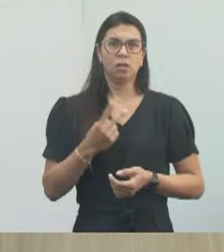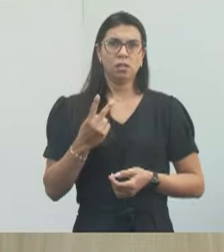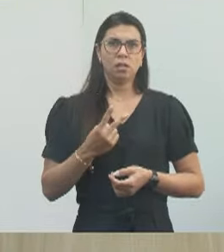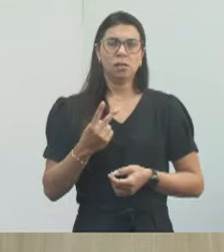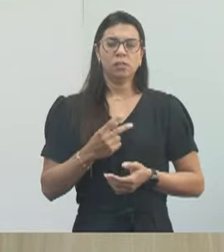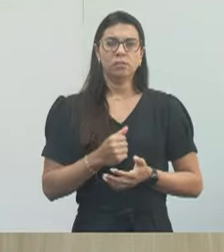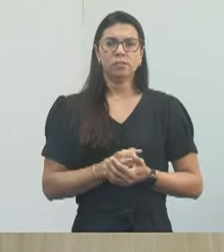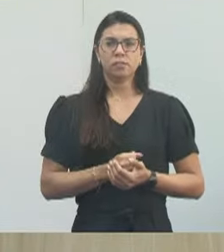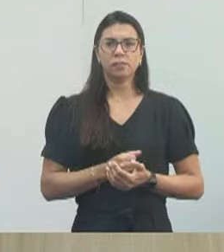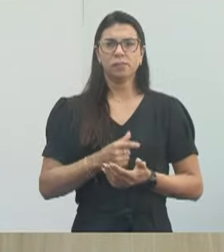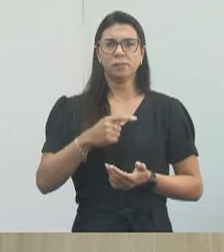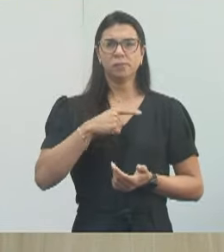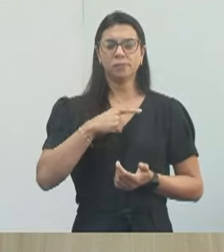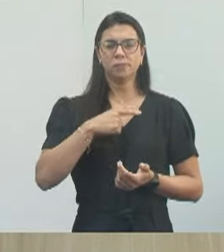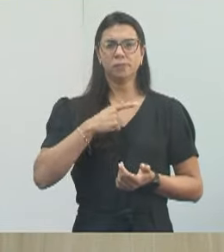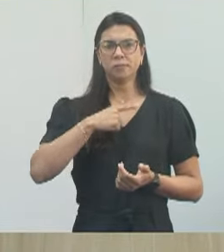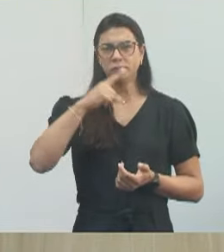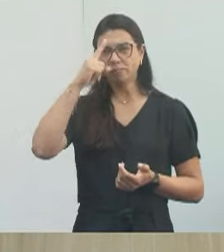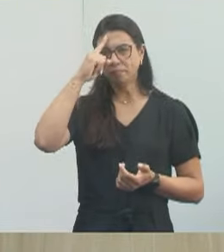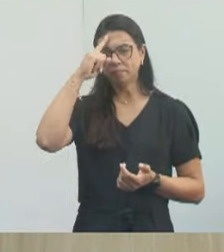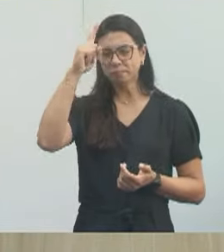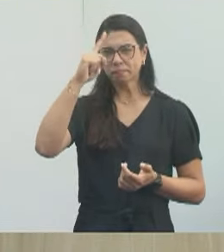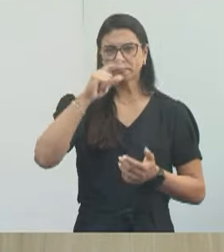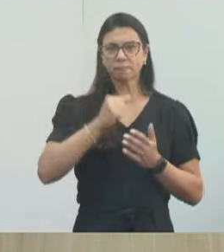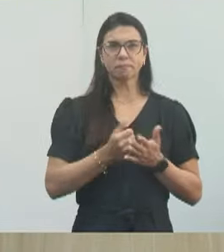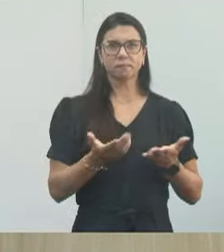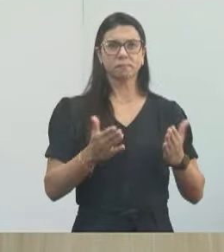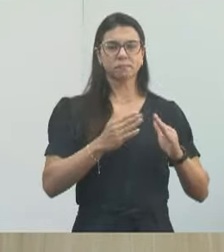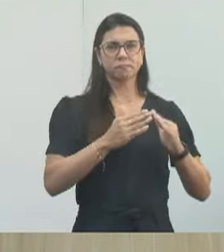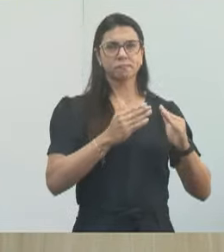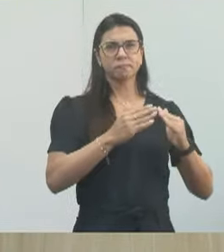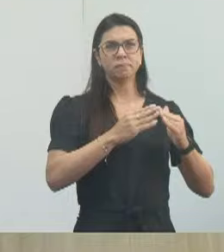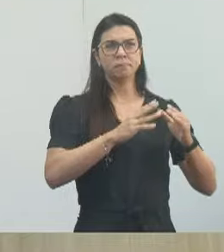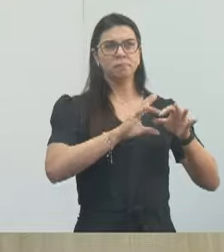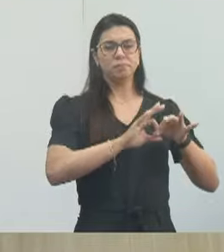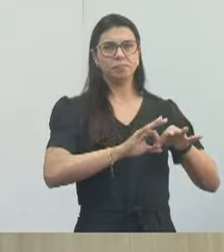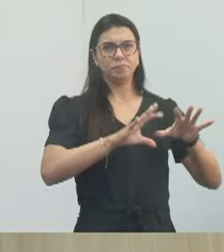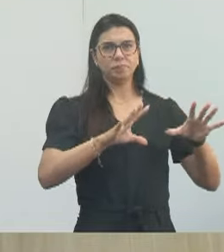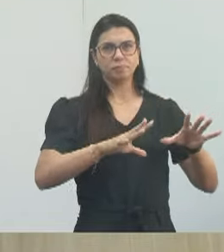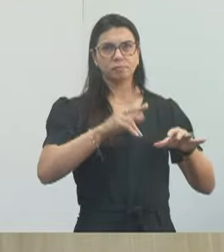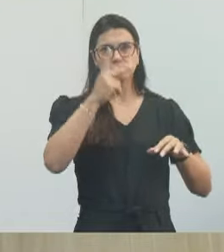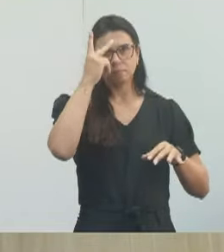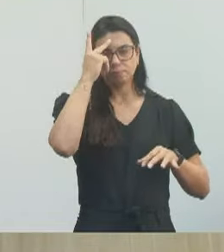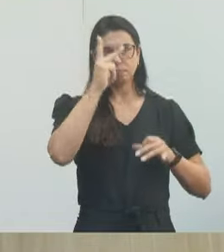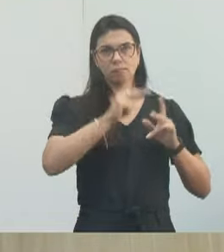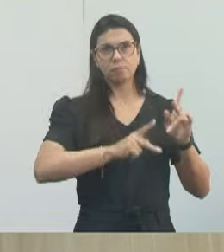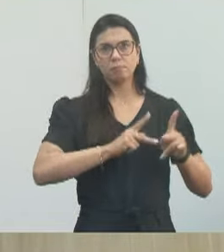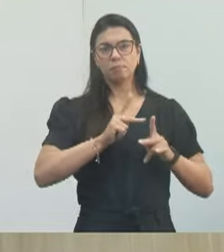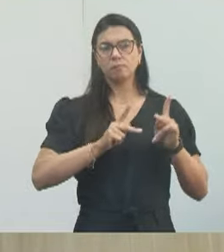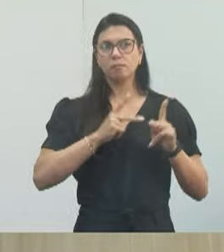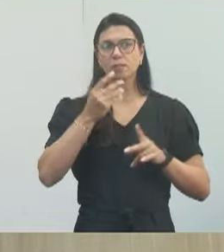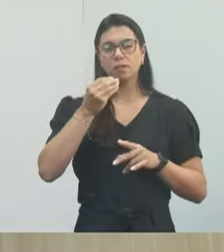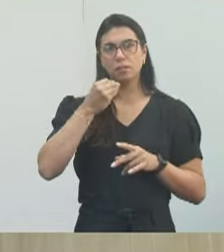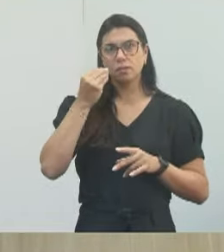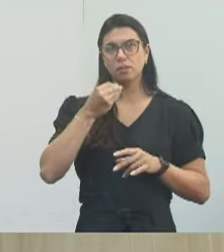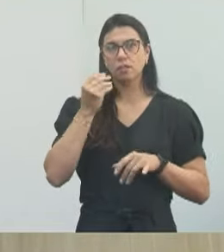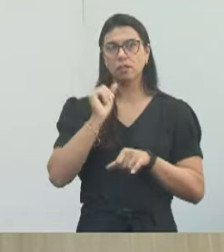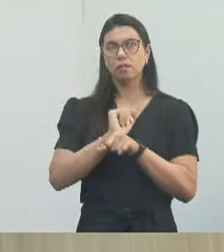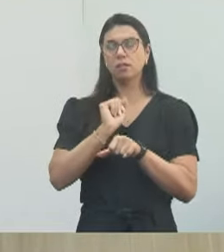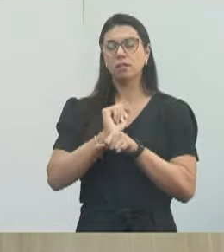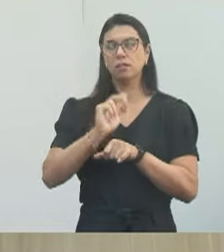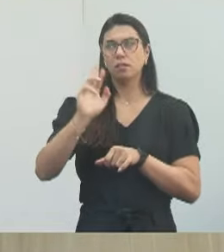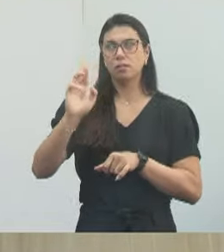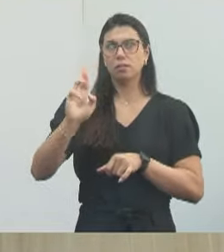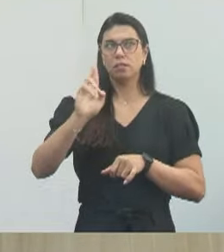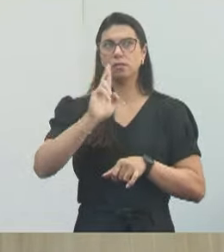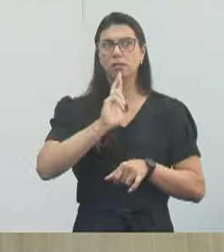dois existe previsão para a entrega dessas residências especificar ao aguardo da